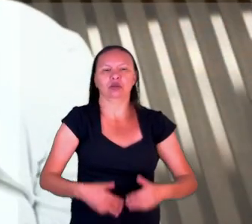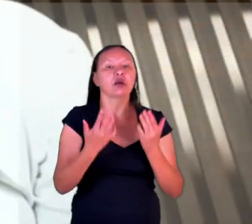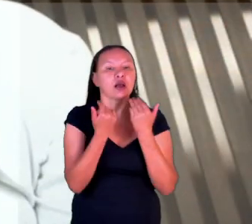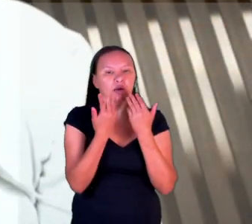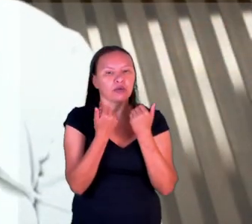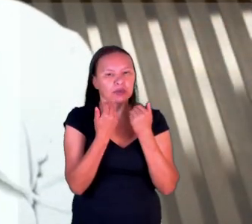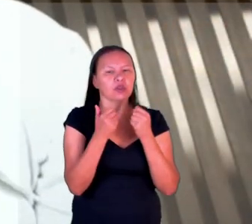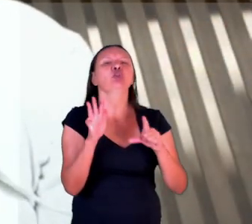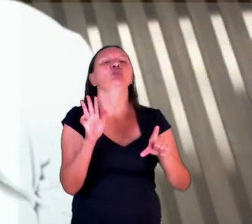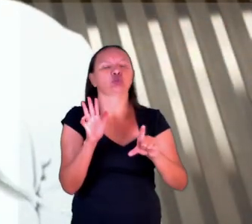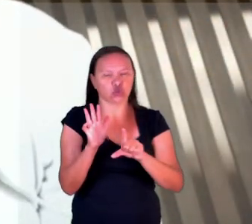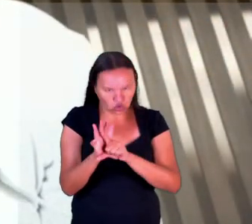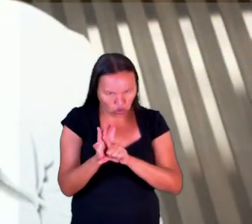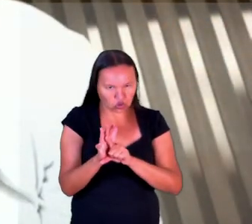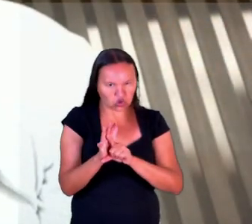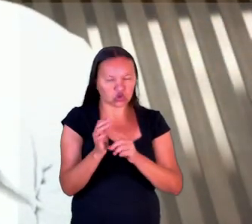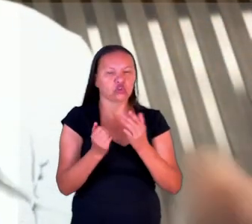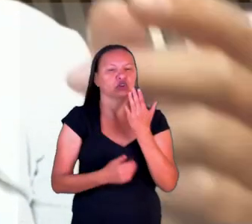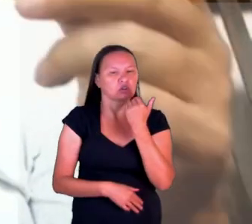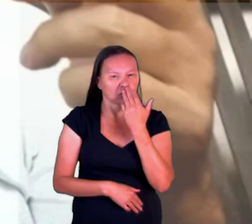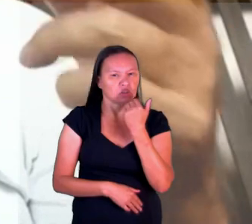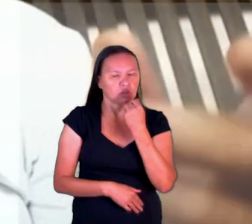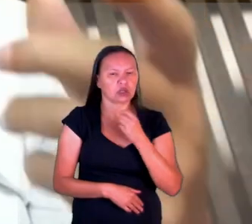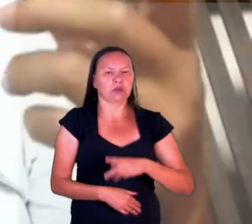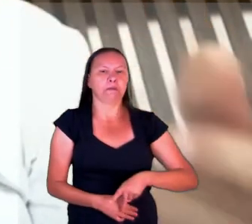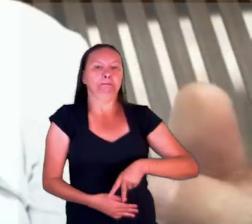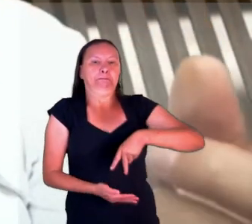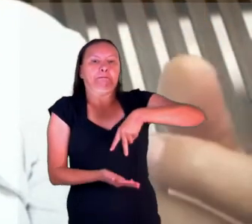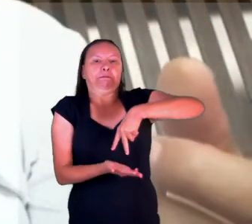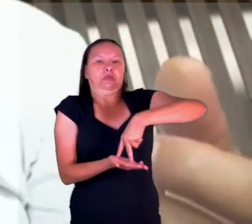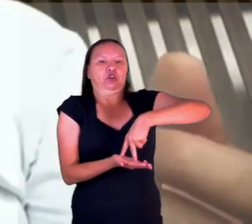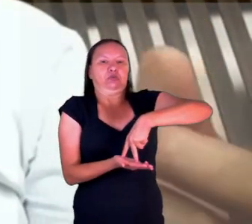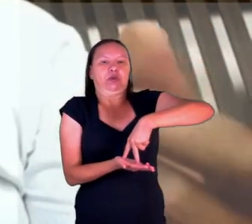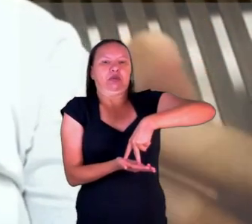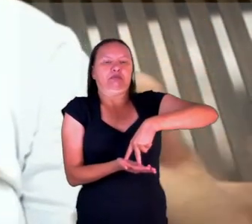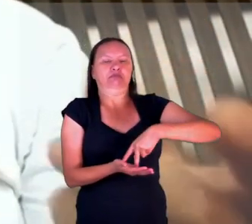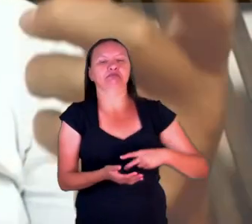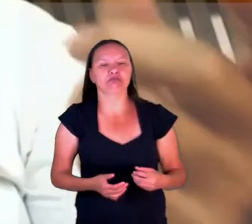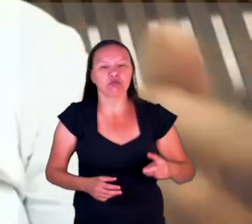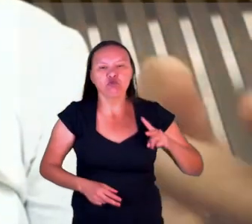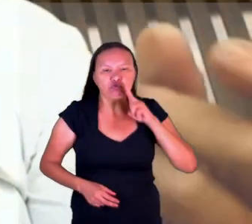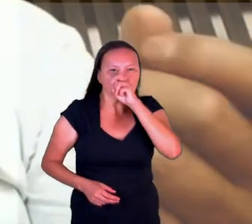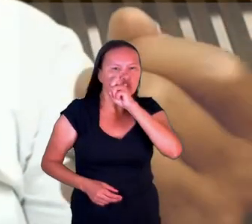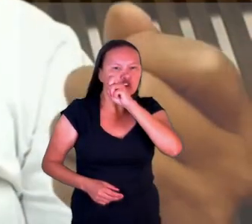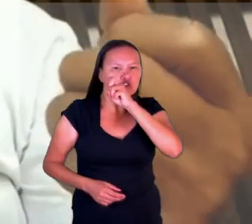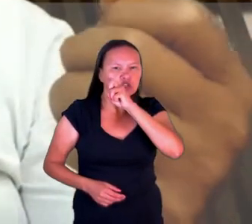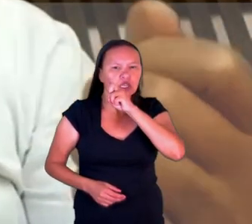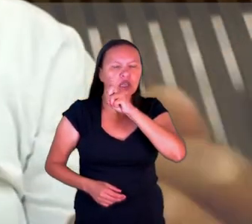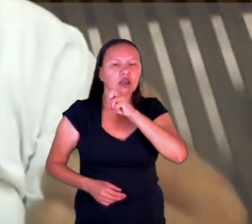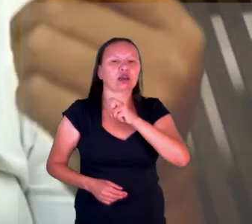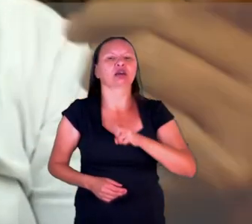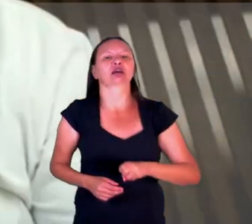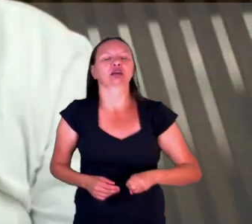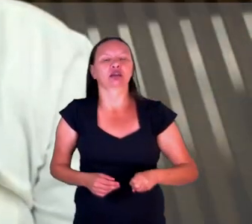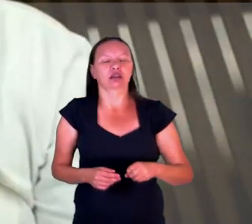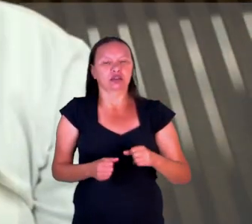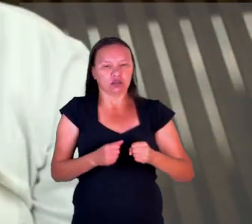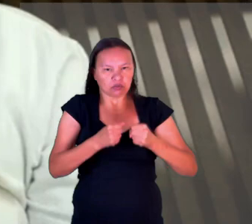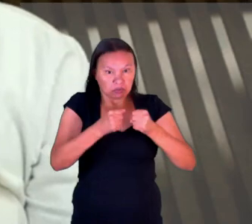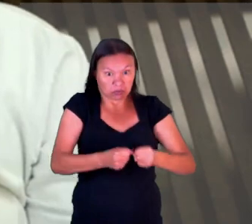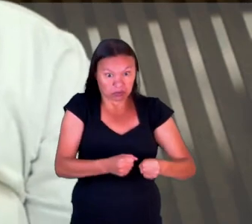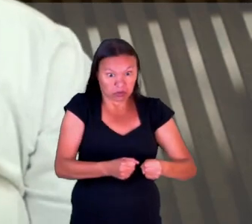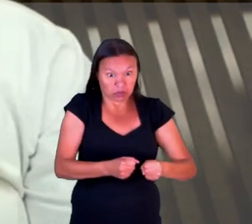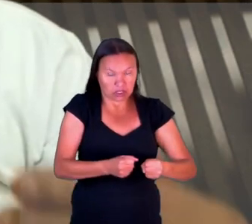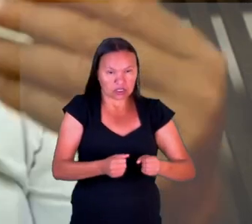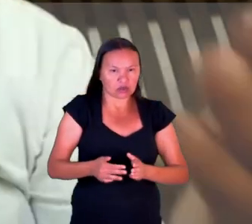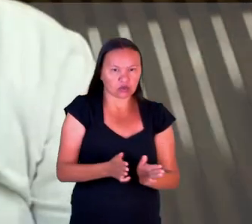direito a a a se a a se manter de pé então fortalecer essas estratégias as estratégias existentes eh e potencializar novos